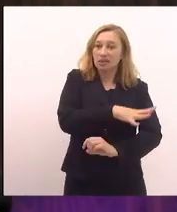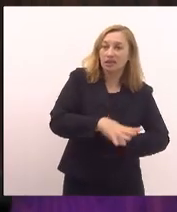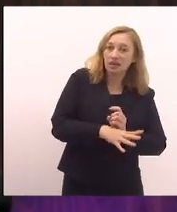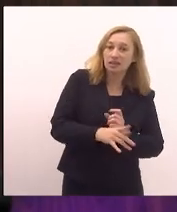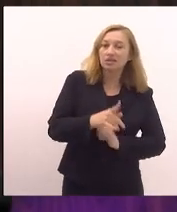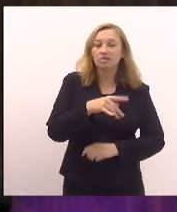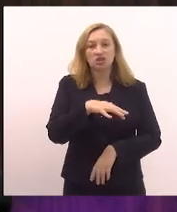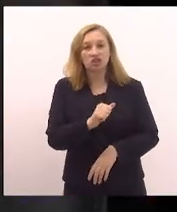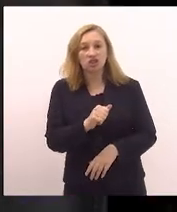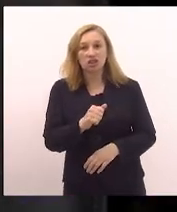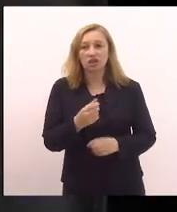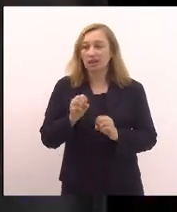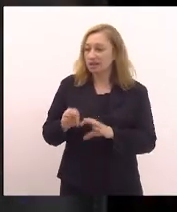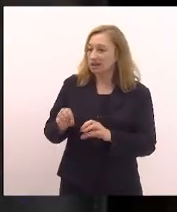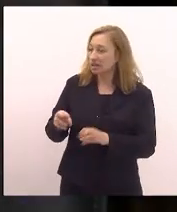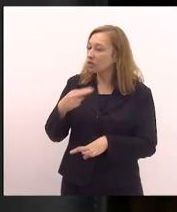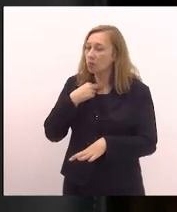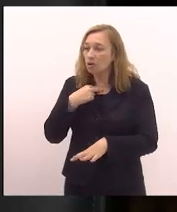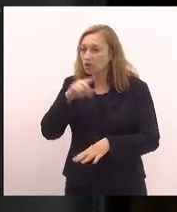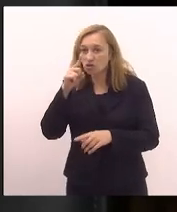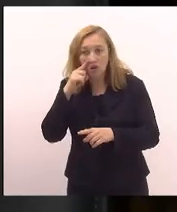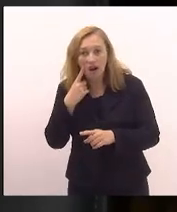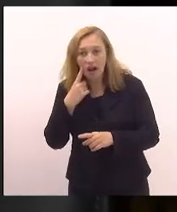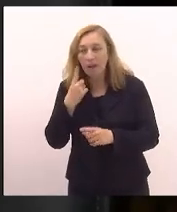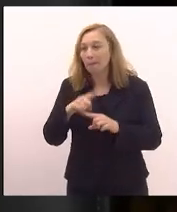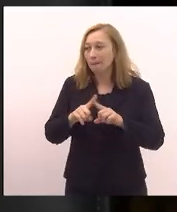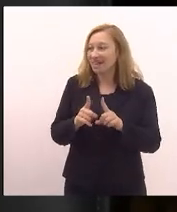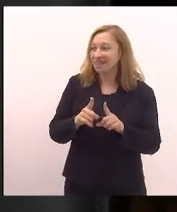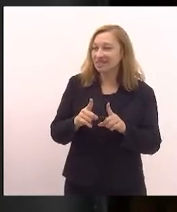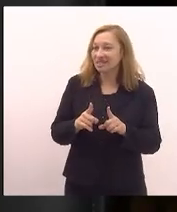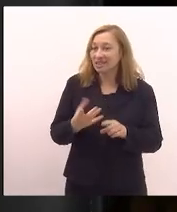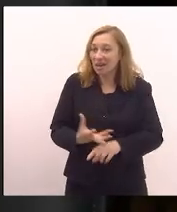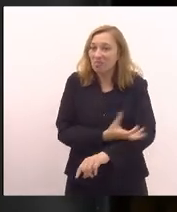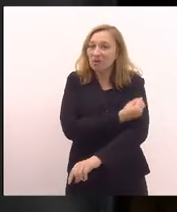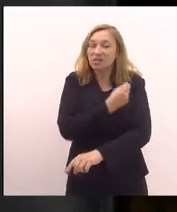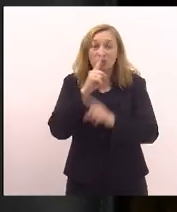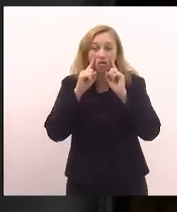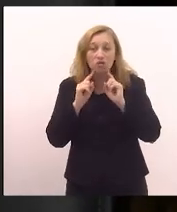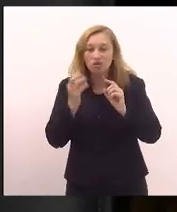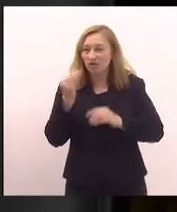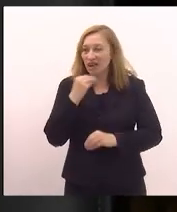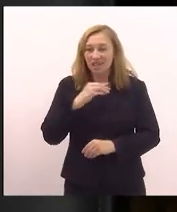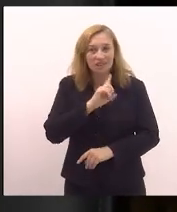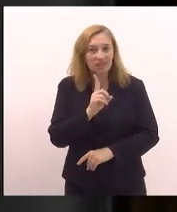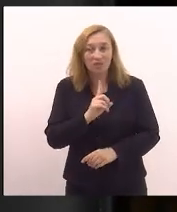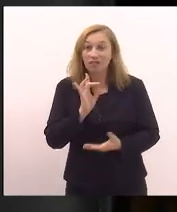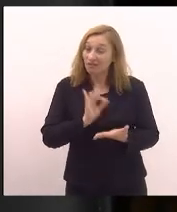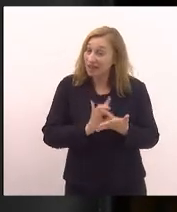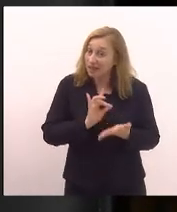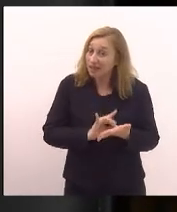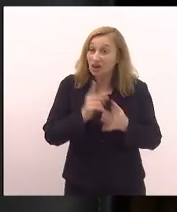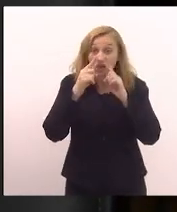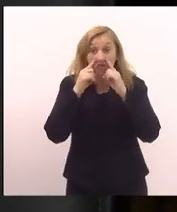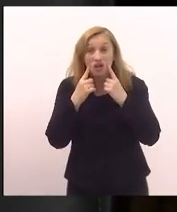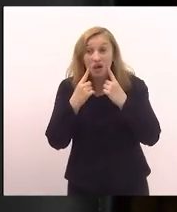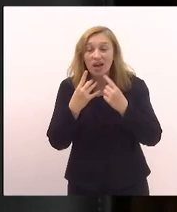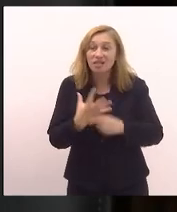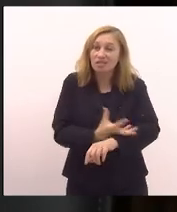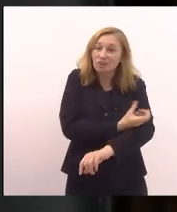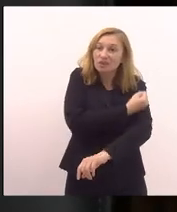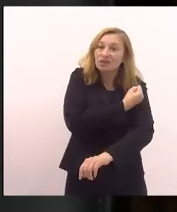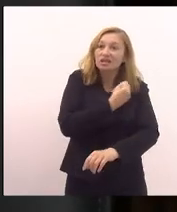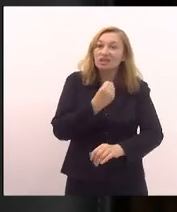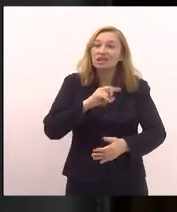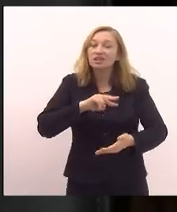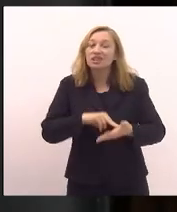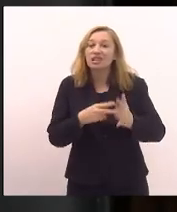chorar, e acaba que a gente também entra nessa de que a emoção, o choro, é sinal de fraqueza. Na verdade, chorar e se emocionar é